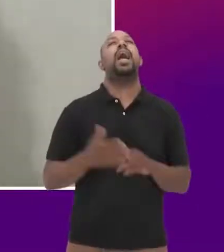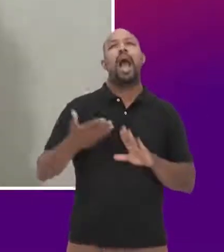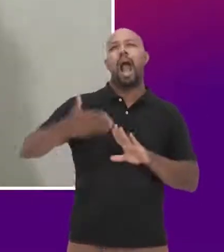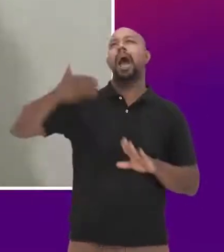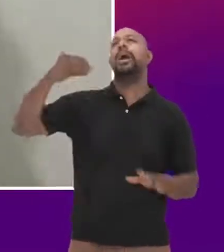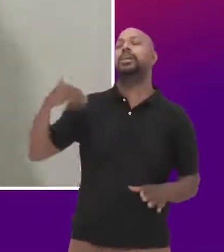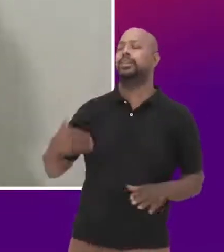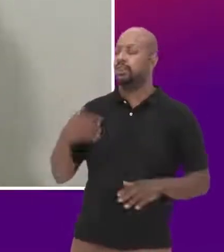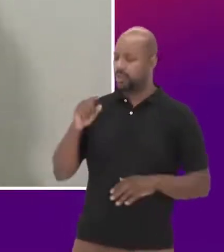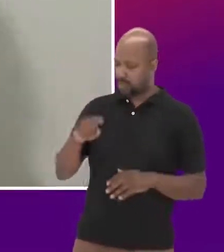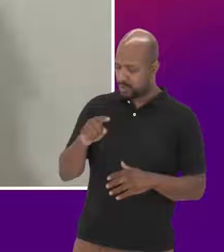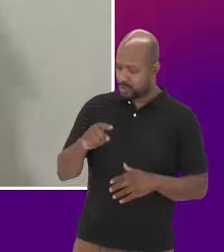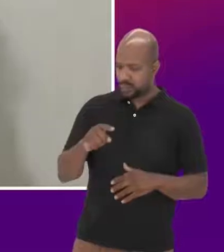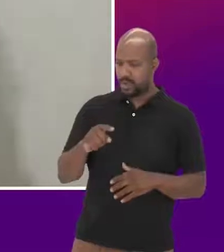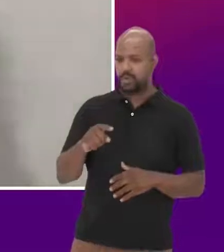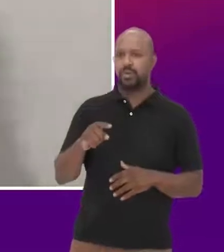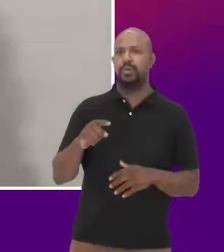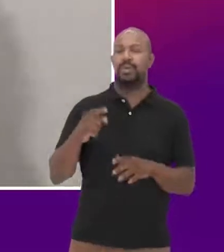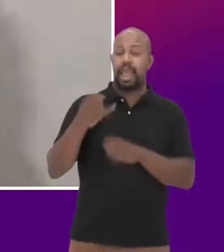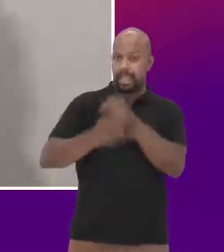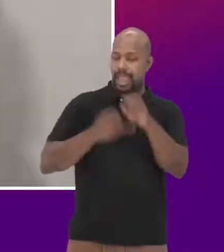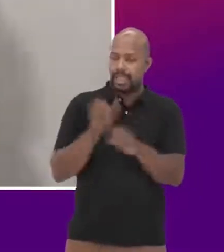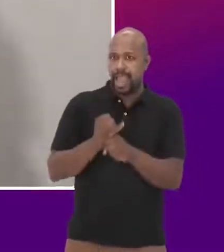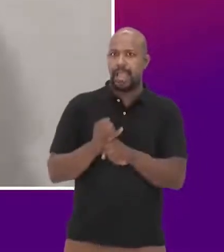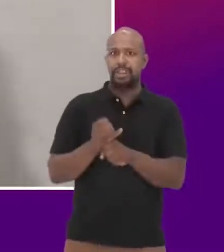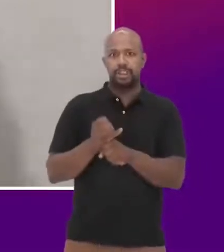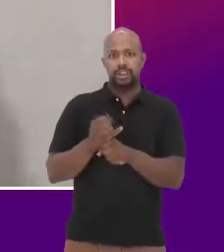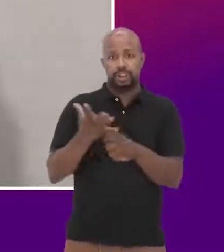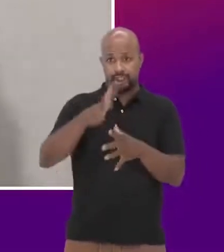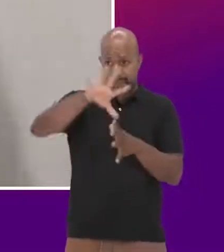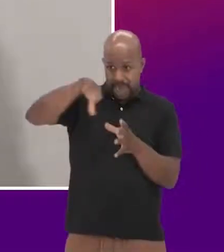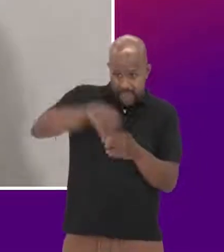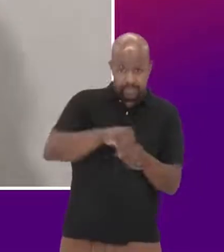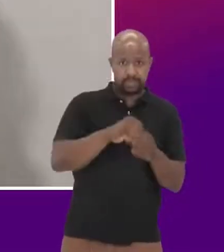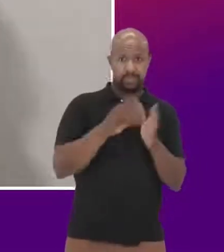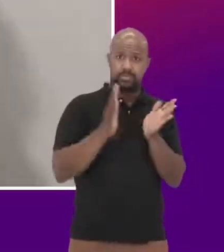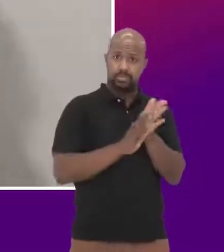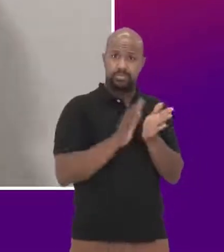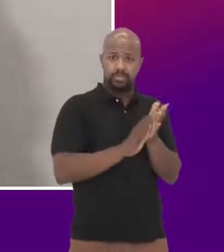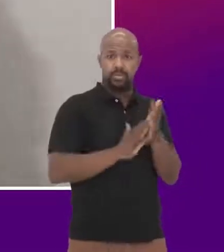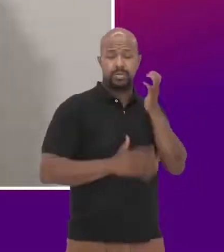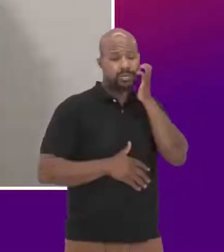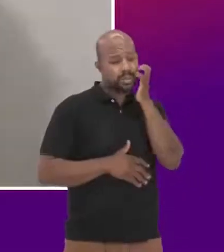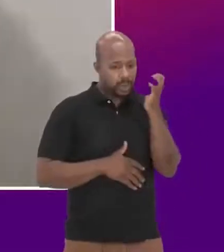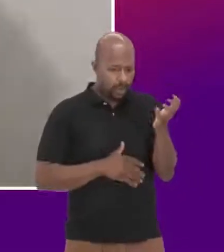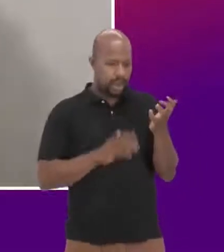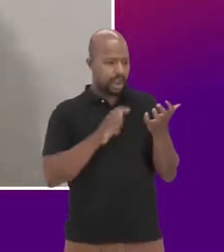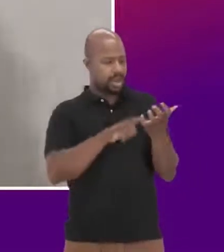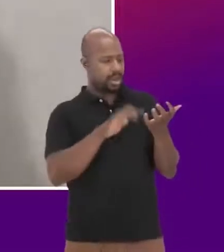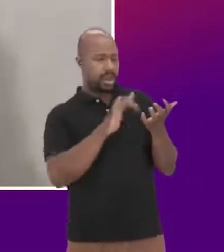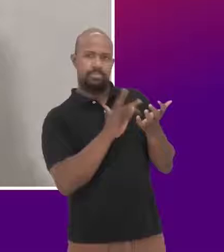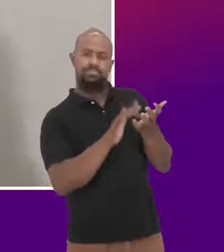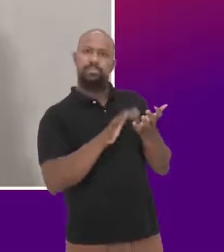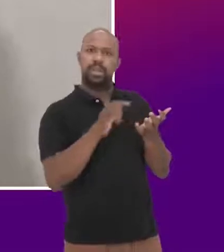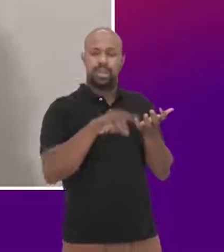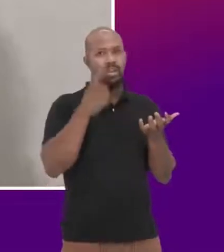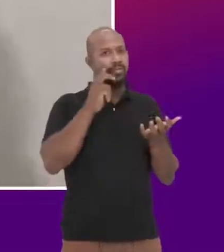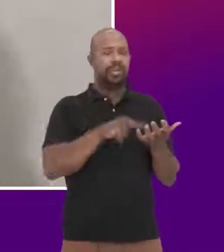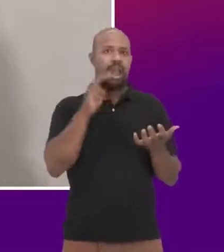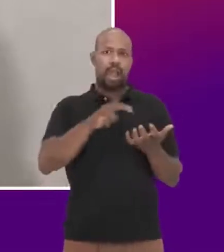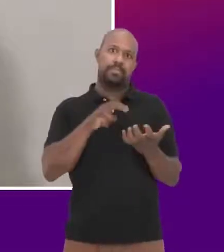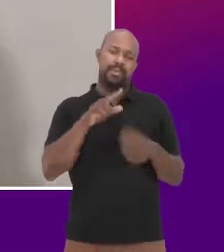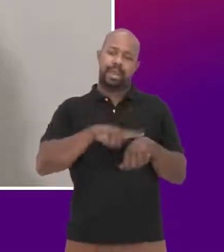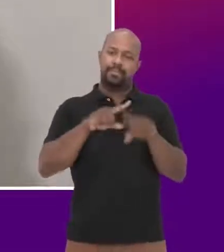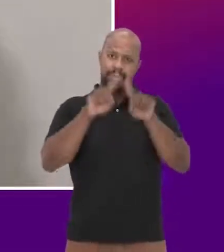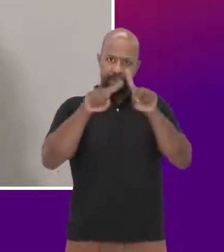Mesmo antes da internet estar no celular, né, na palma da mão, esse Black Mirror que a gente fica olhando